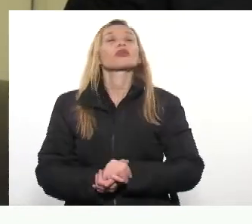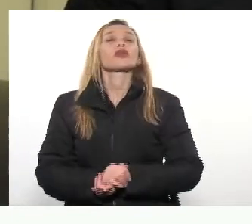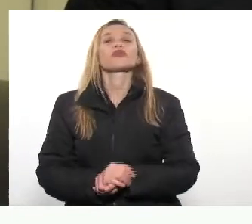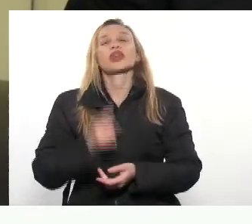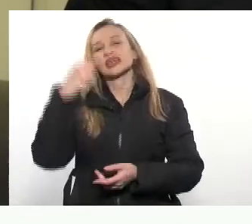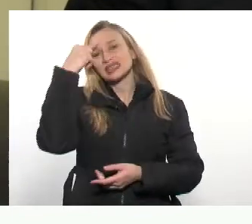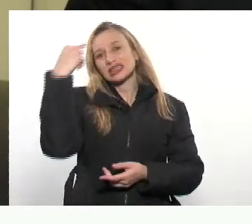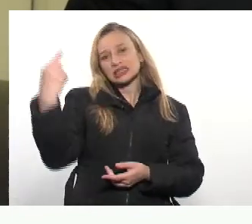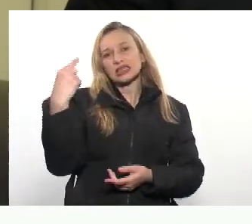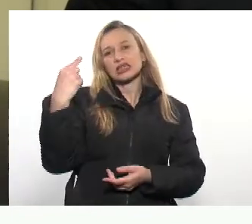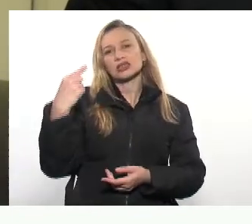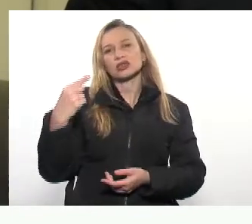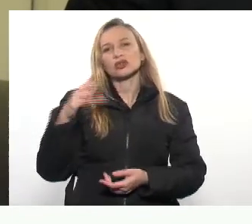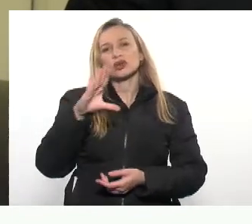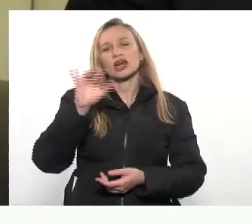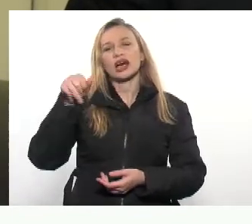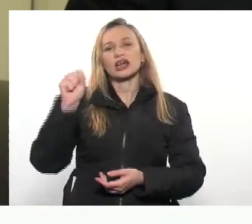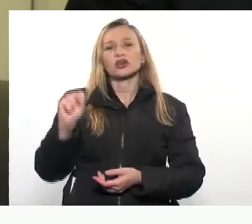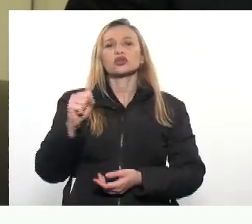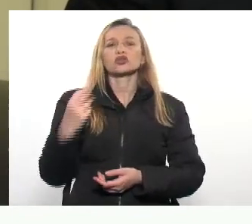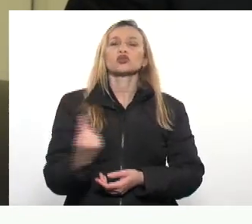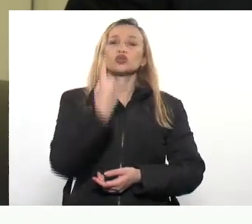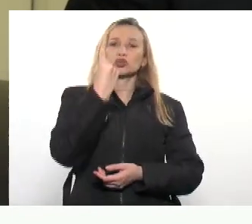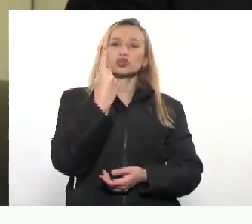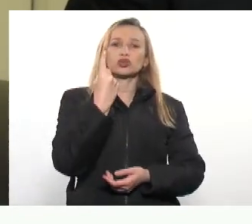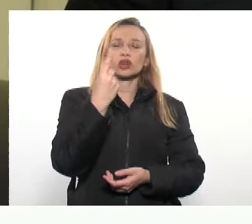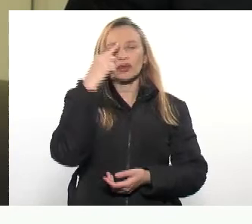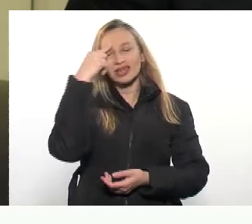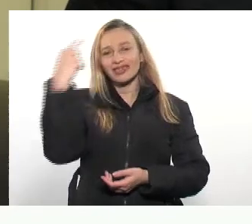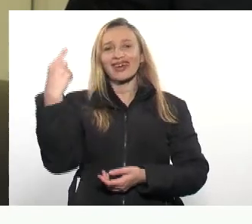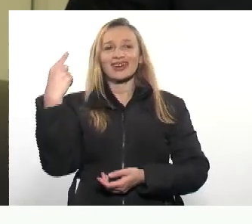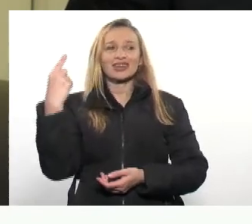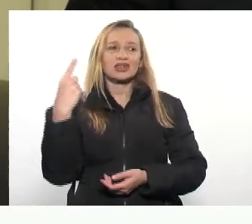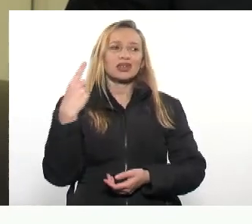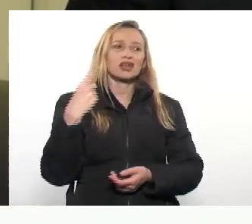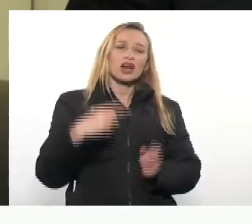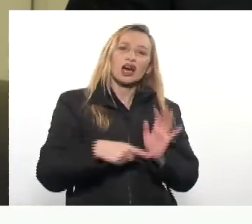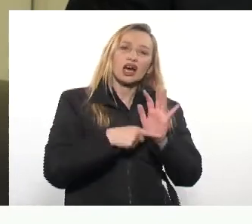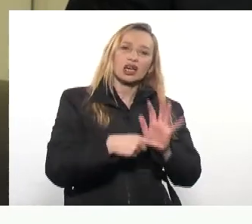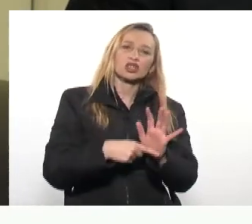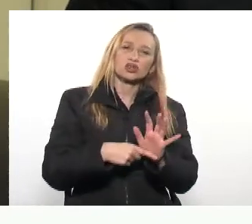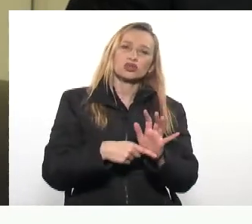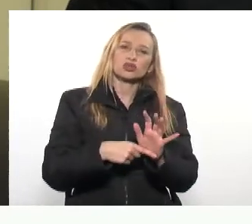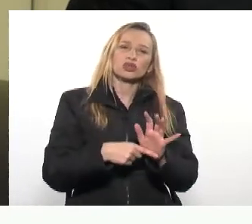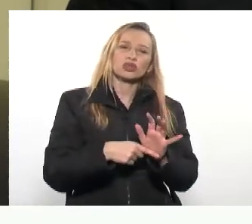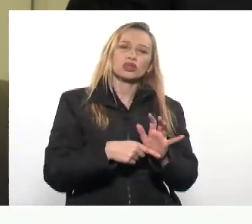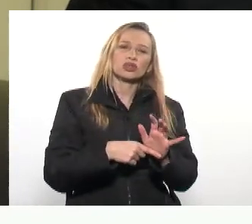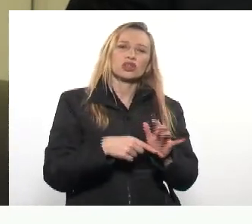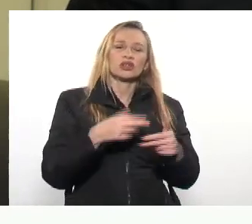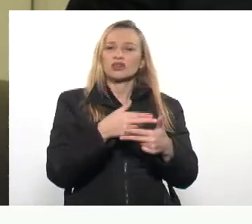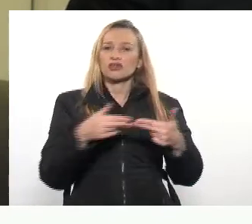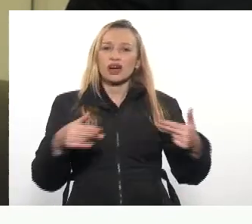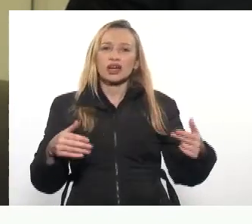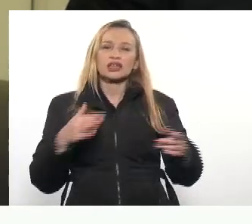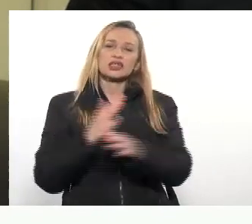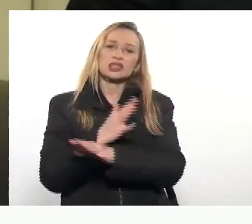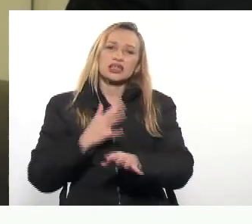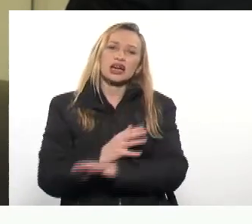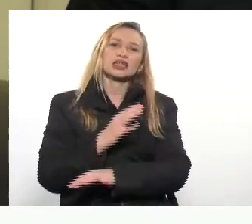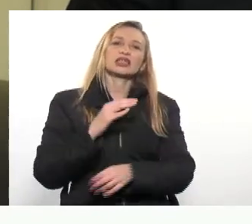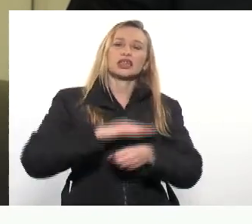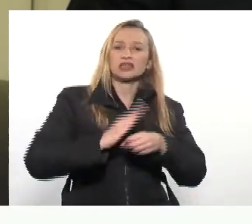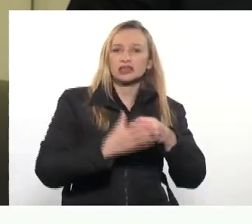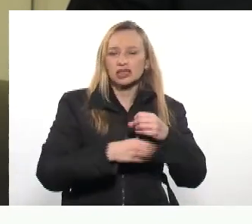essa ideia do CAD único é uma ideia que vigora na maioria das cidades que têm